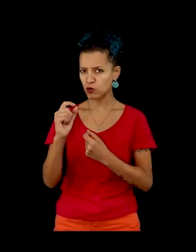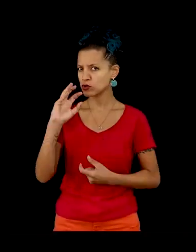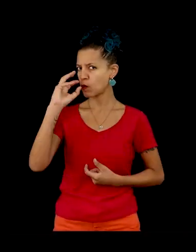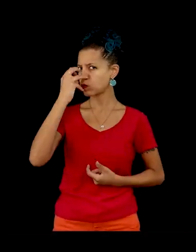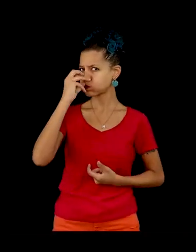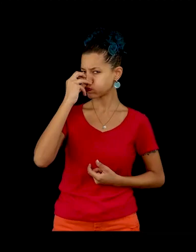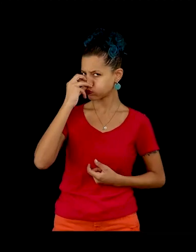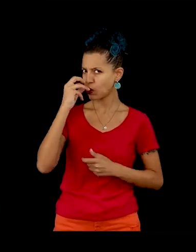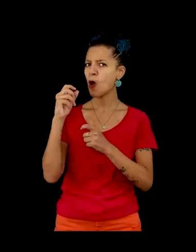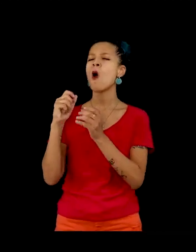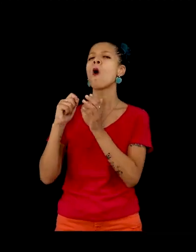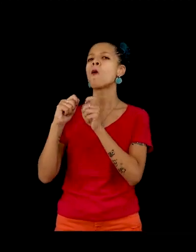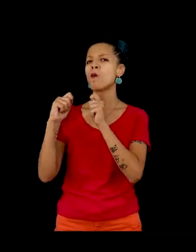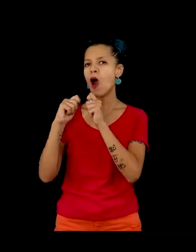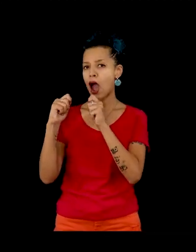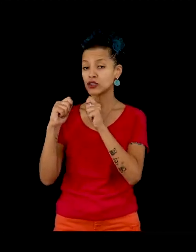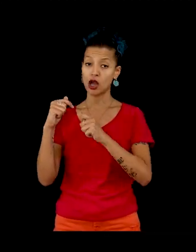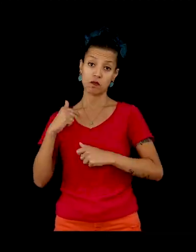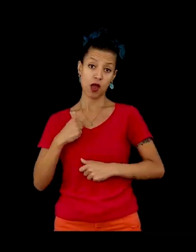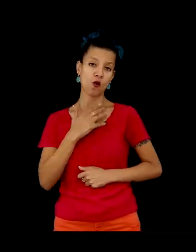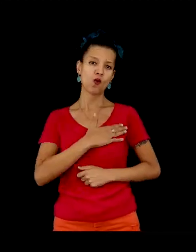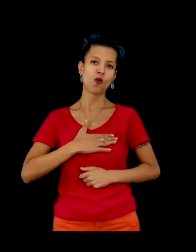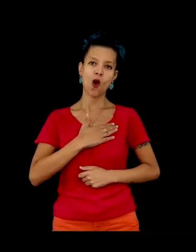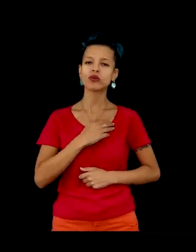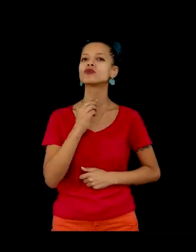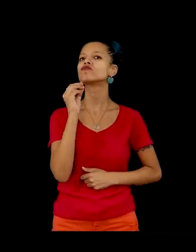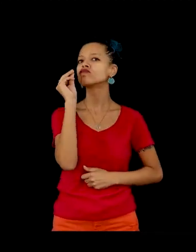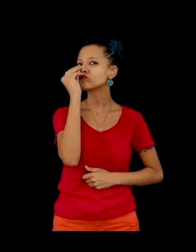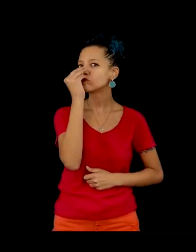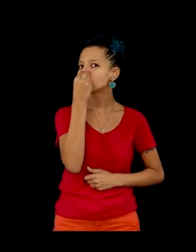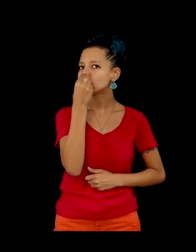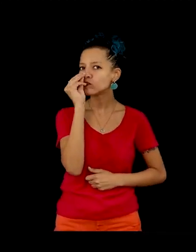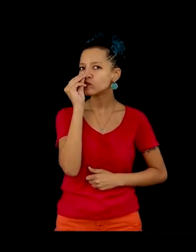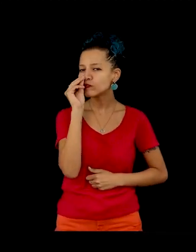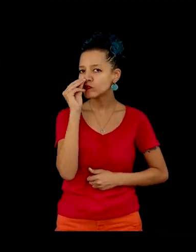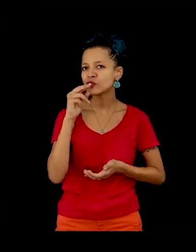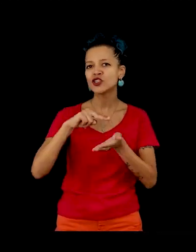Tem palhaços que usam nariz de borracha. Eu pinto meu nariz.